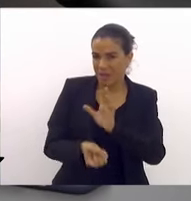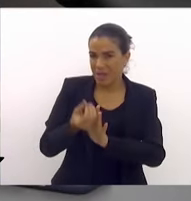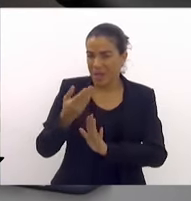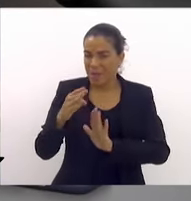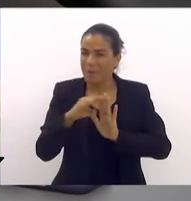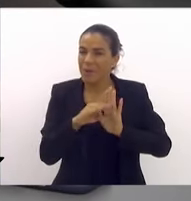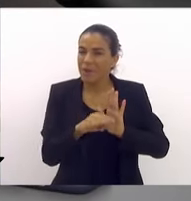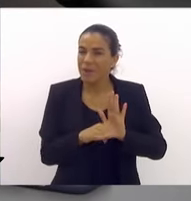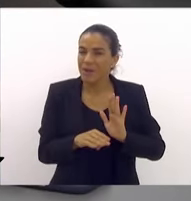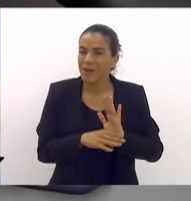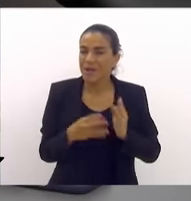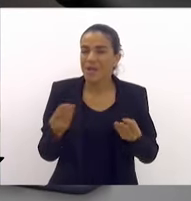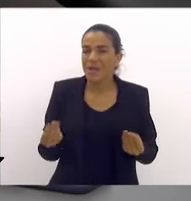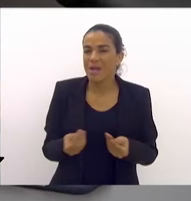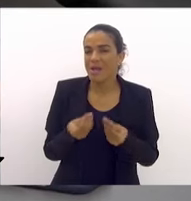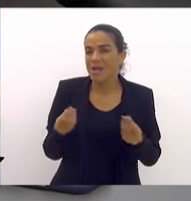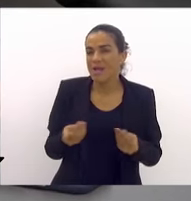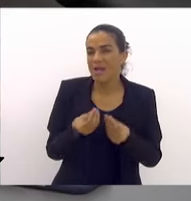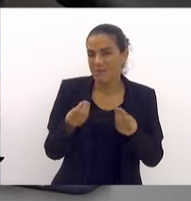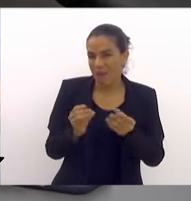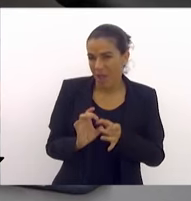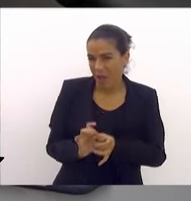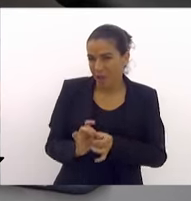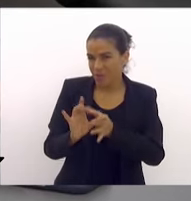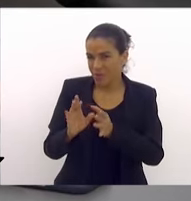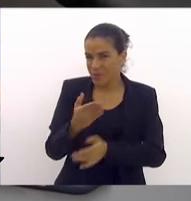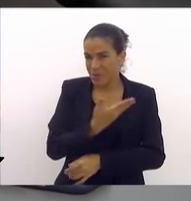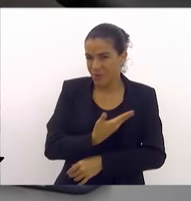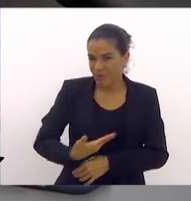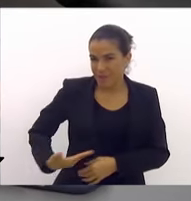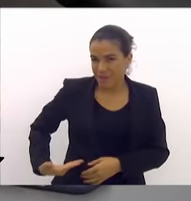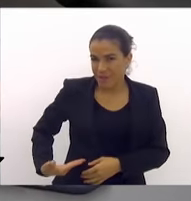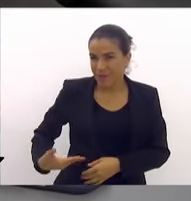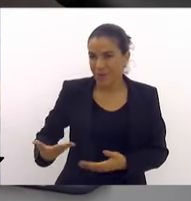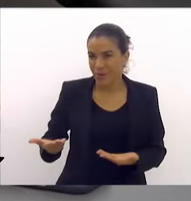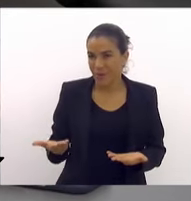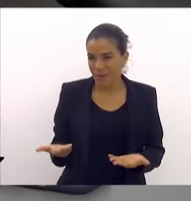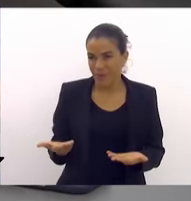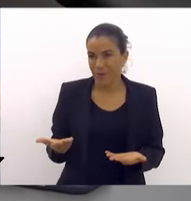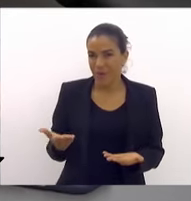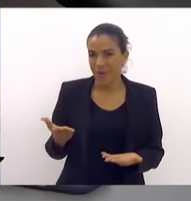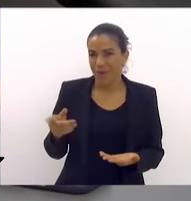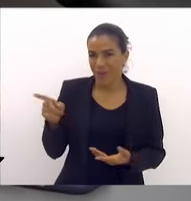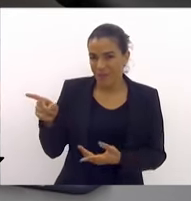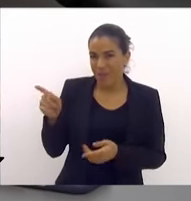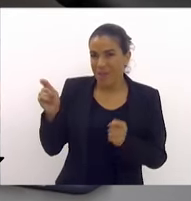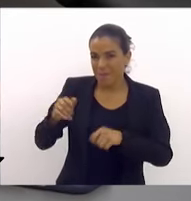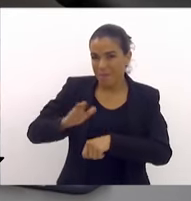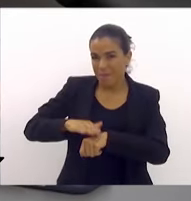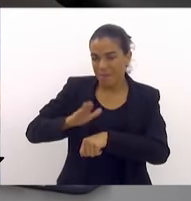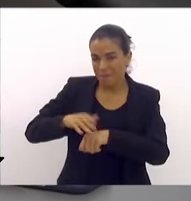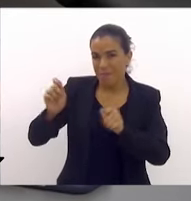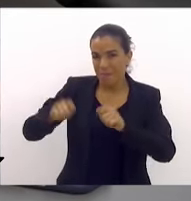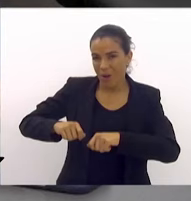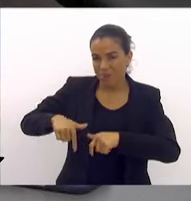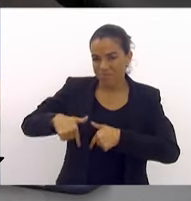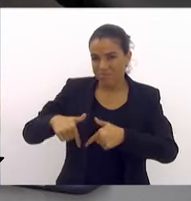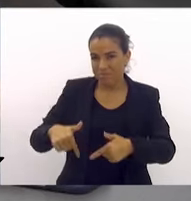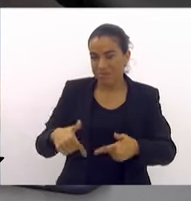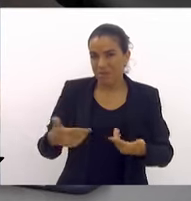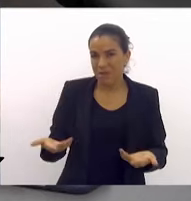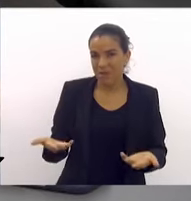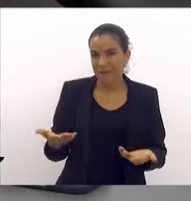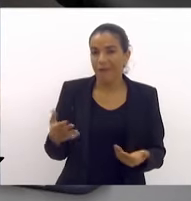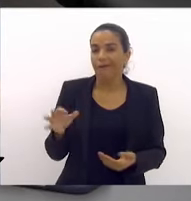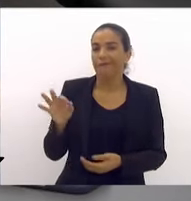programa. Quer dizer, você vai autorizar o governador o que ele já pode fazer? É a mesma... Realmente, você